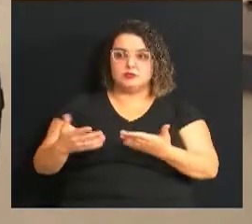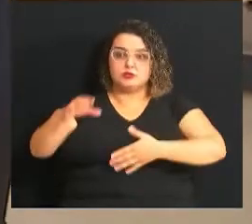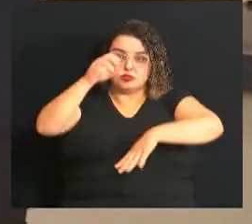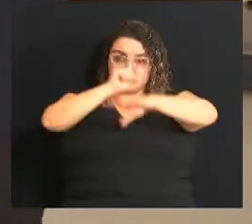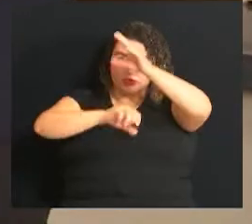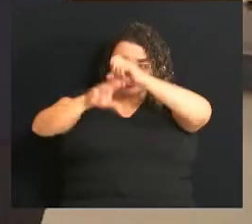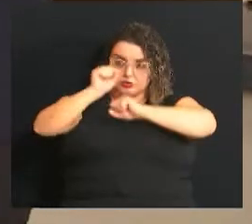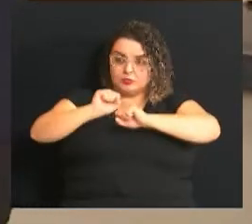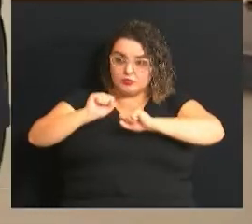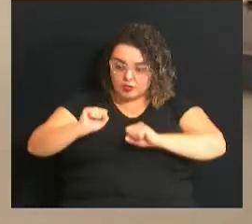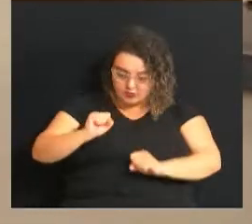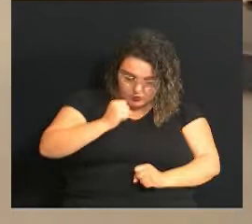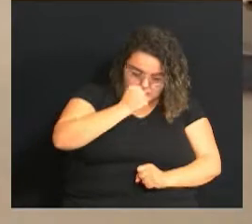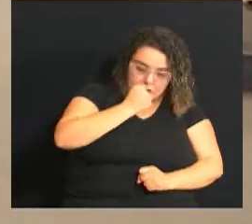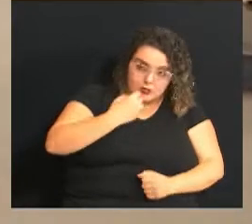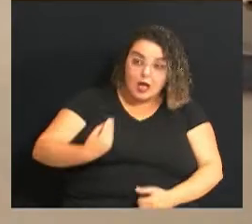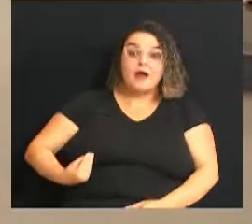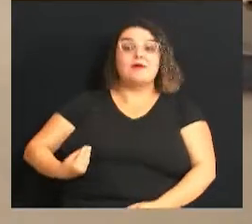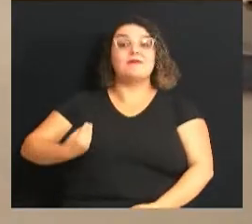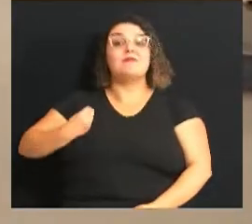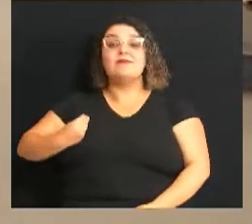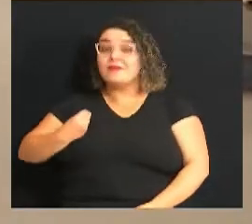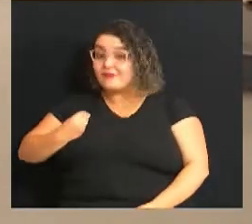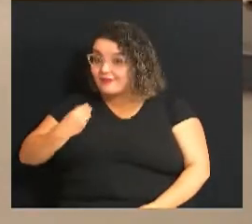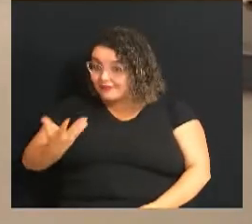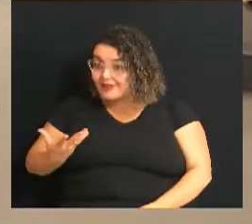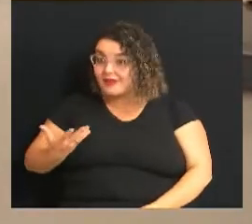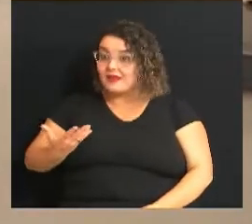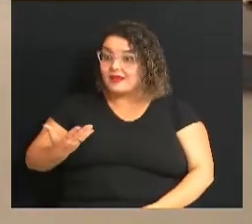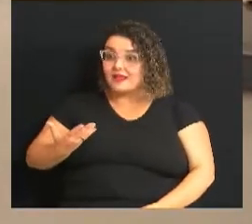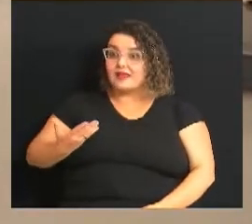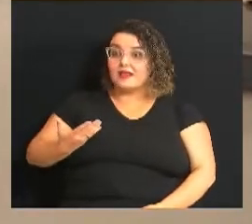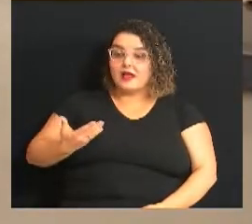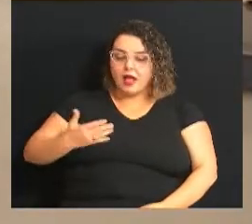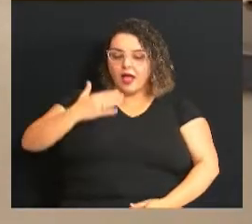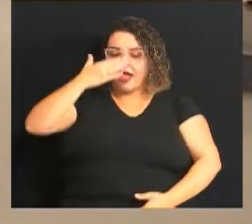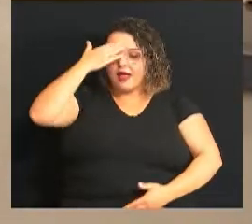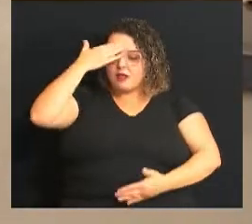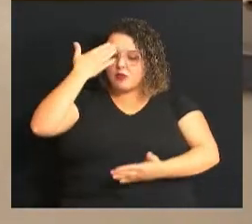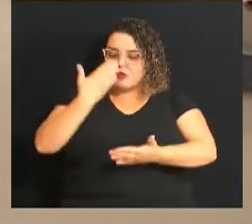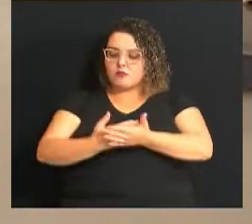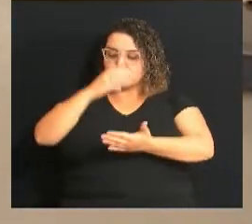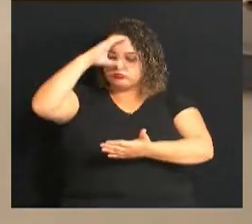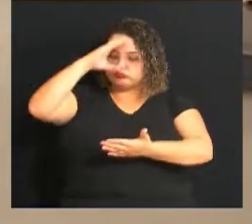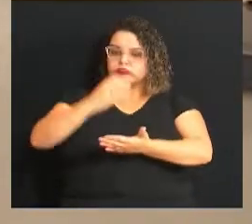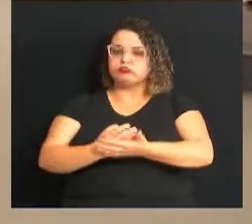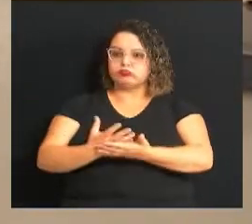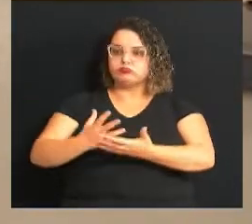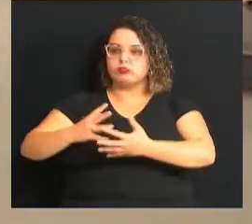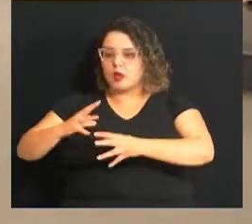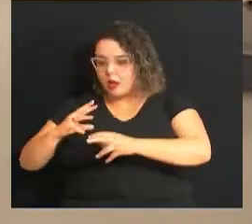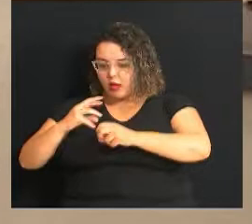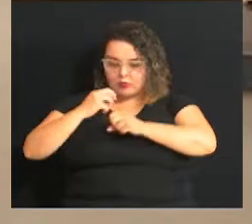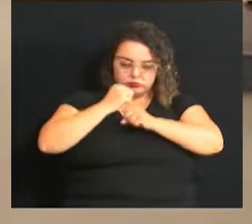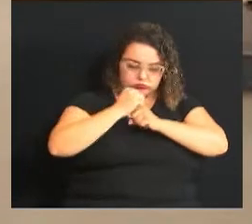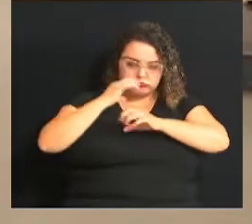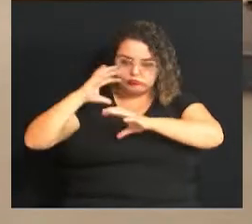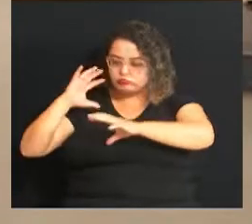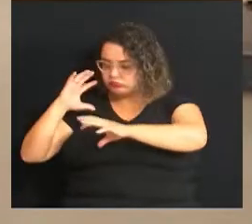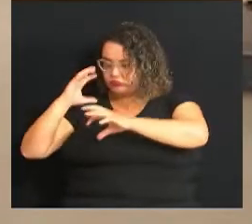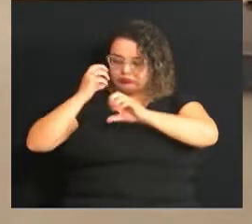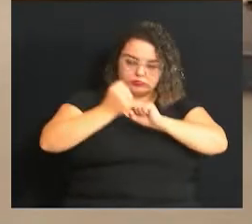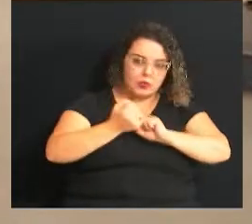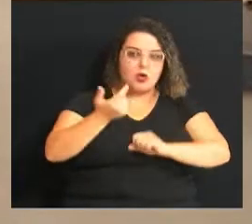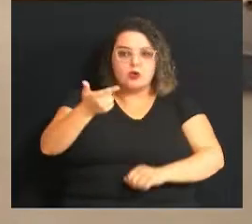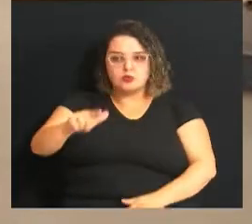se defender, a sobreviver, até a elas terem essa autoconfiança que a arte marcial traz também para elas poderem seguir em frente na